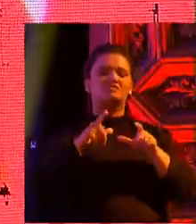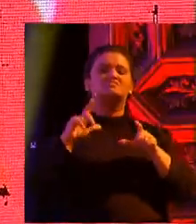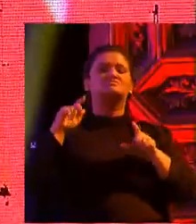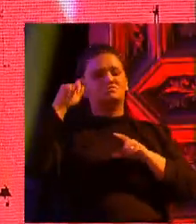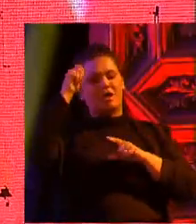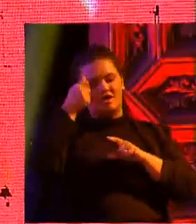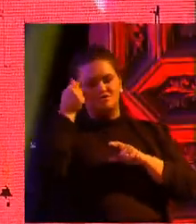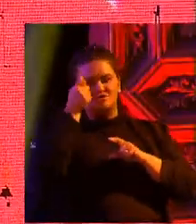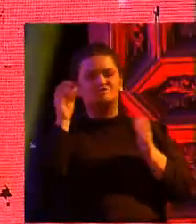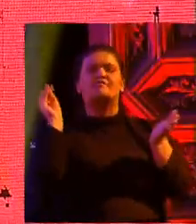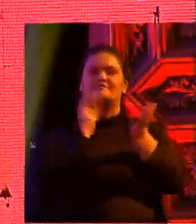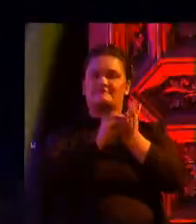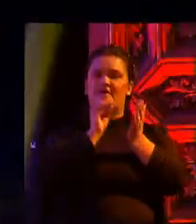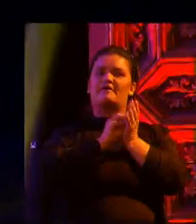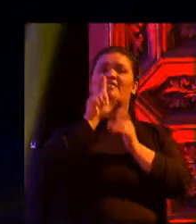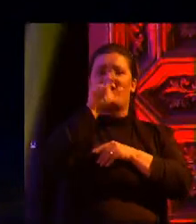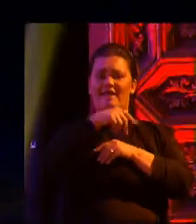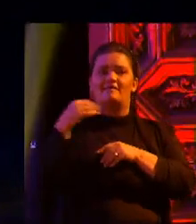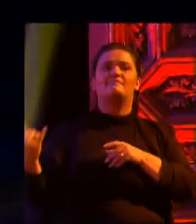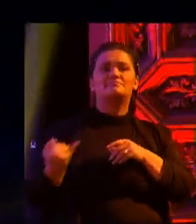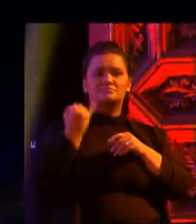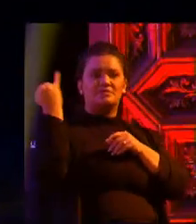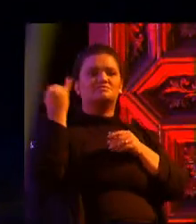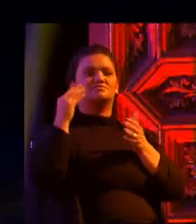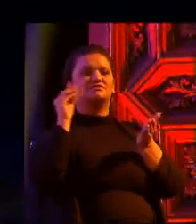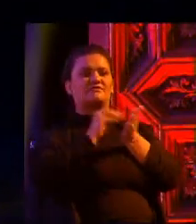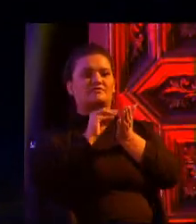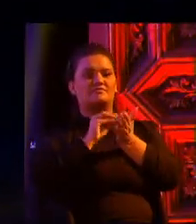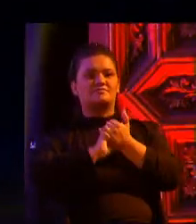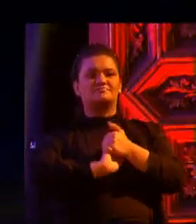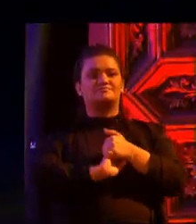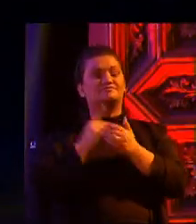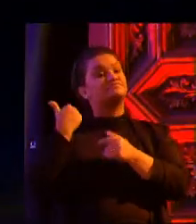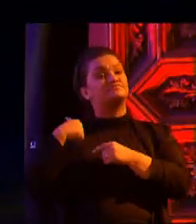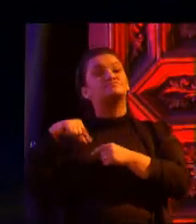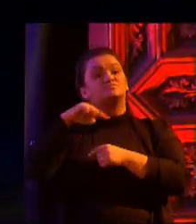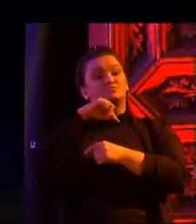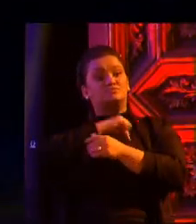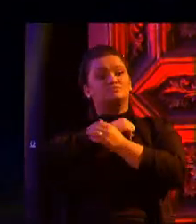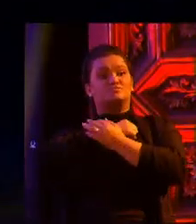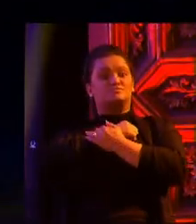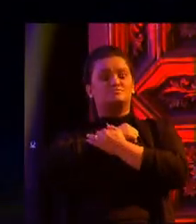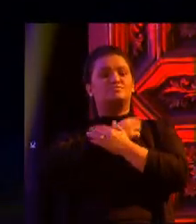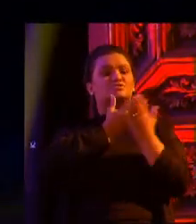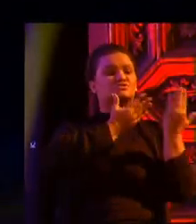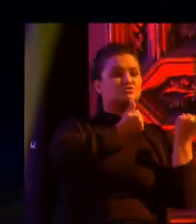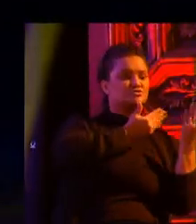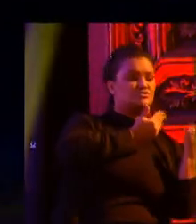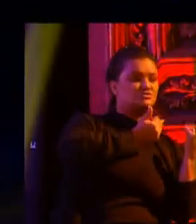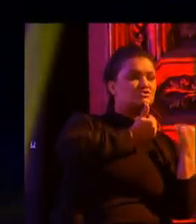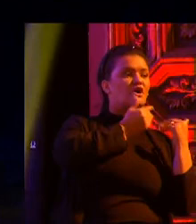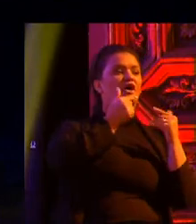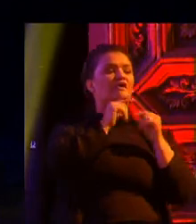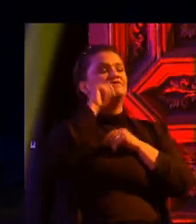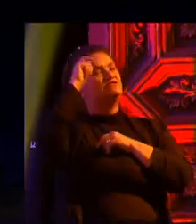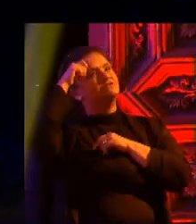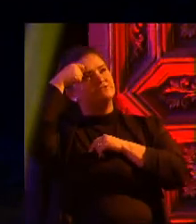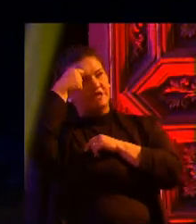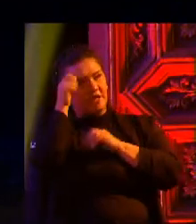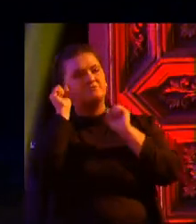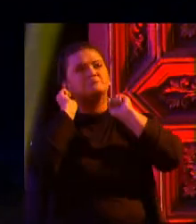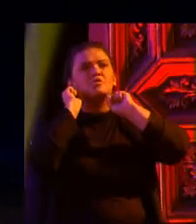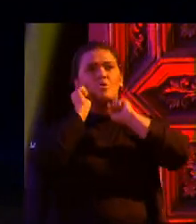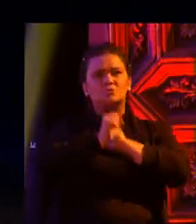extremamente importante, é, que os nossos jovens, né, que a juventude negra possa